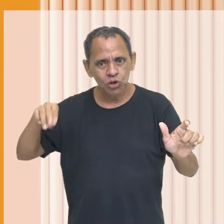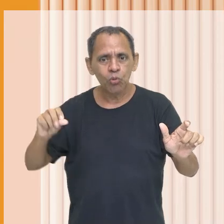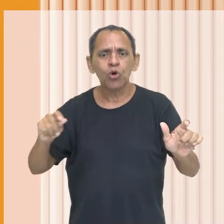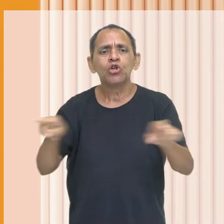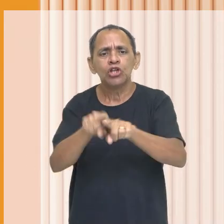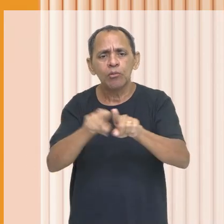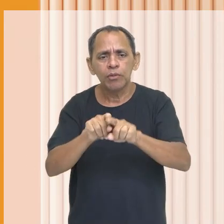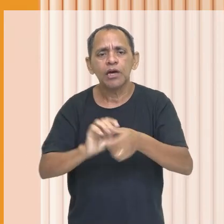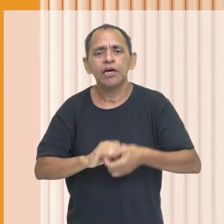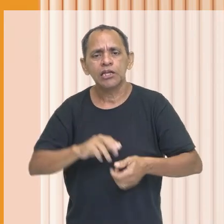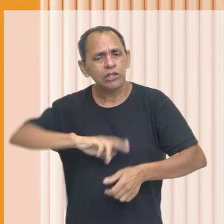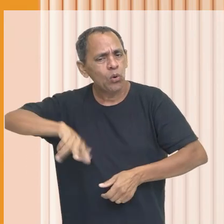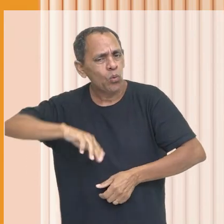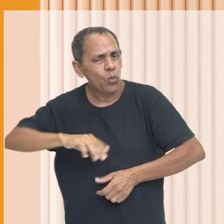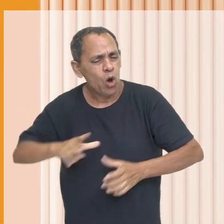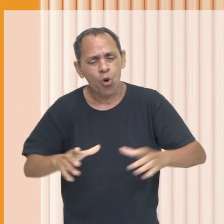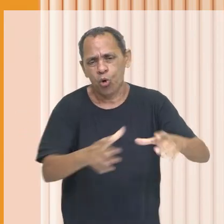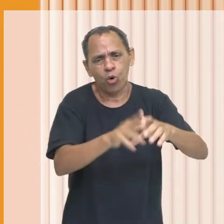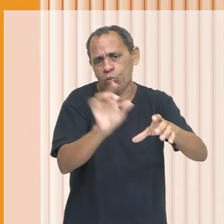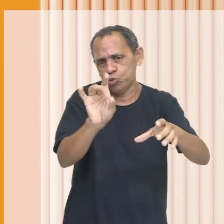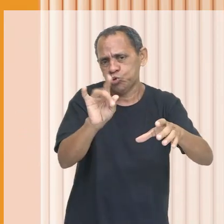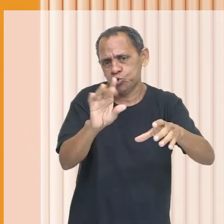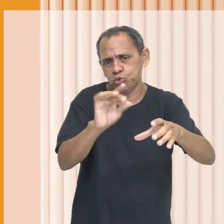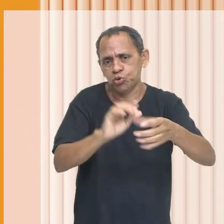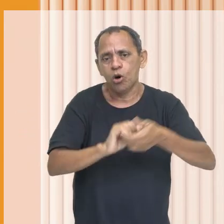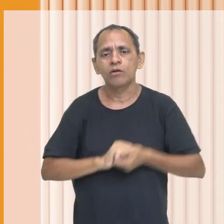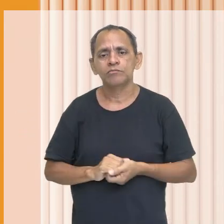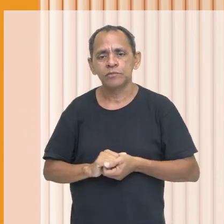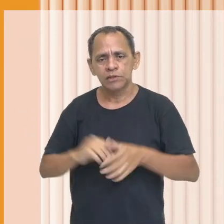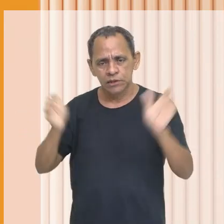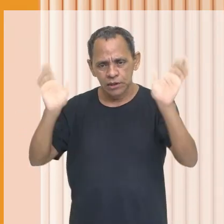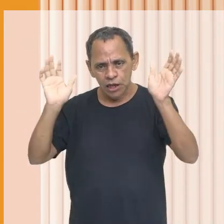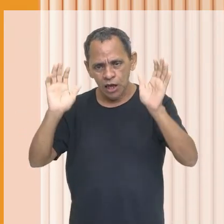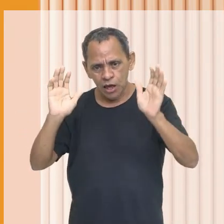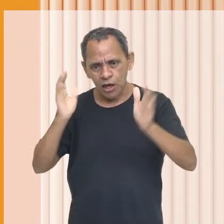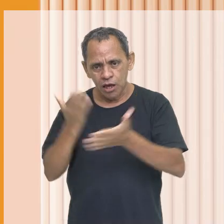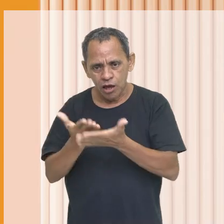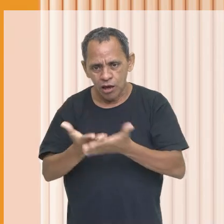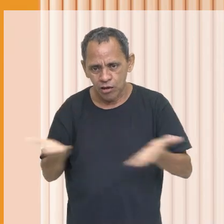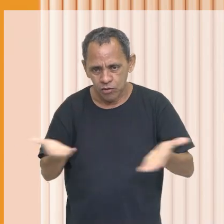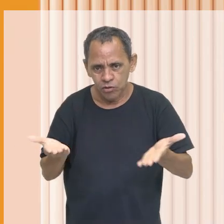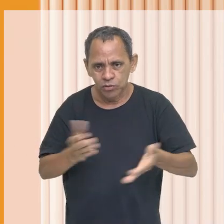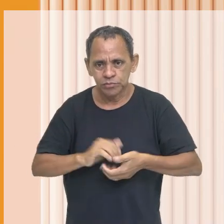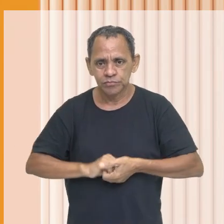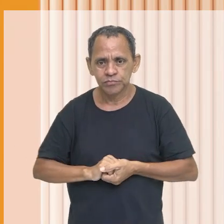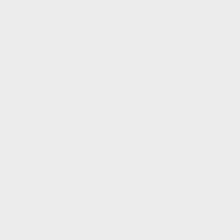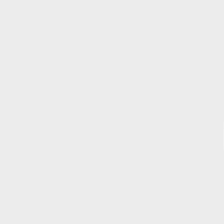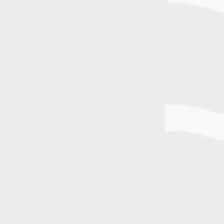Ok, queridos? Então, me despeço de vocês. Essa foi a nossa aula de hoje.